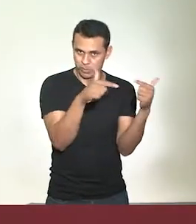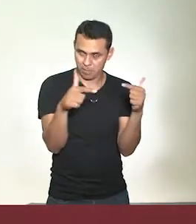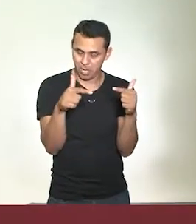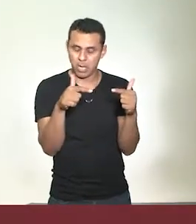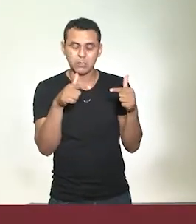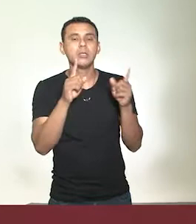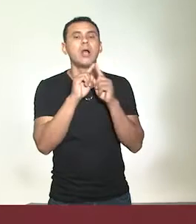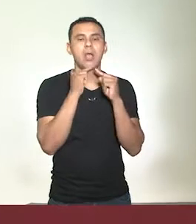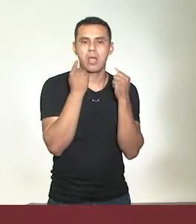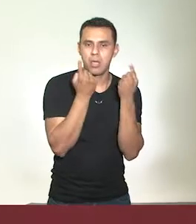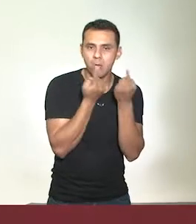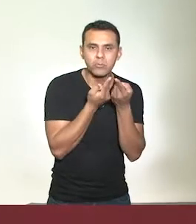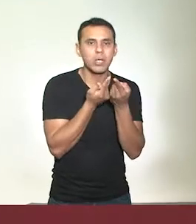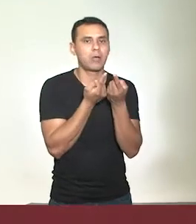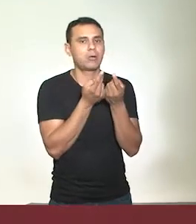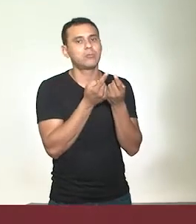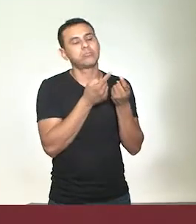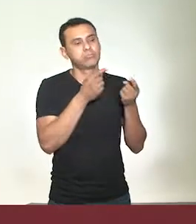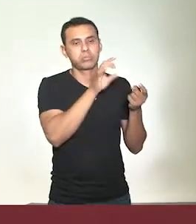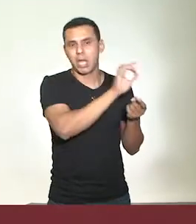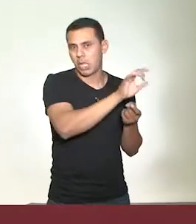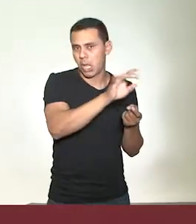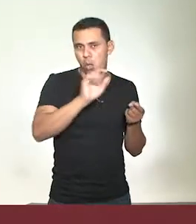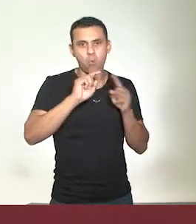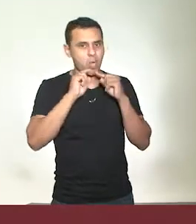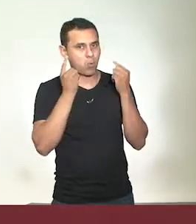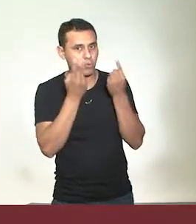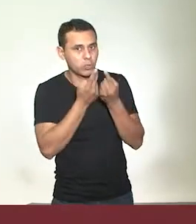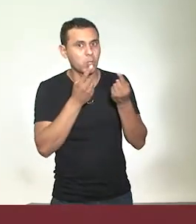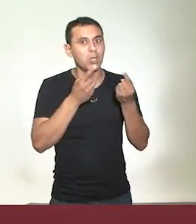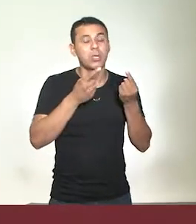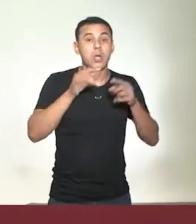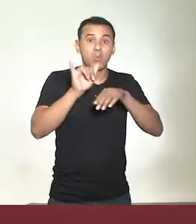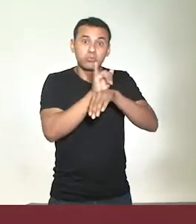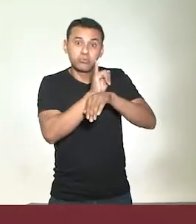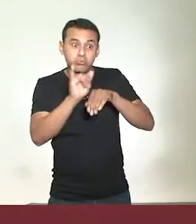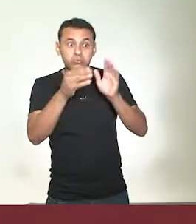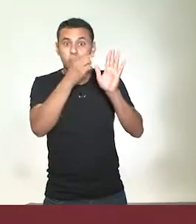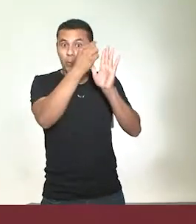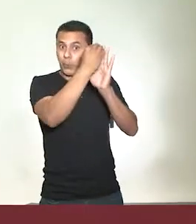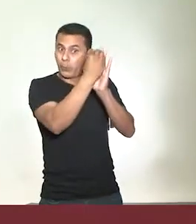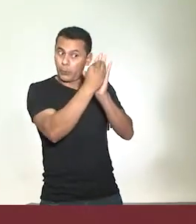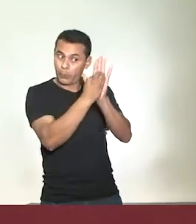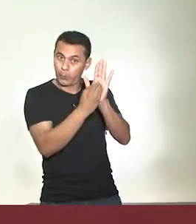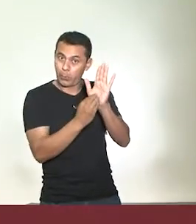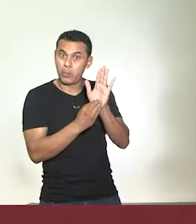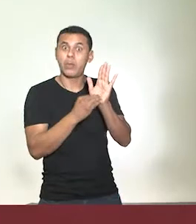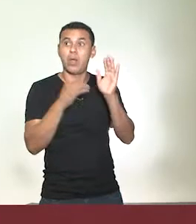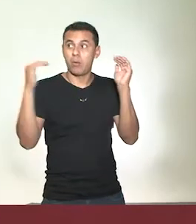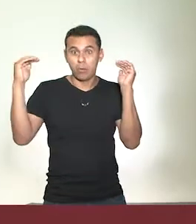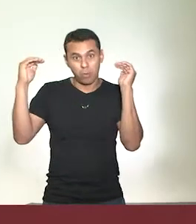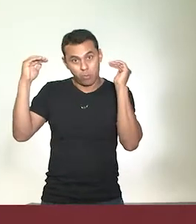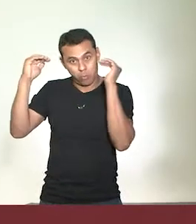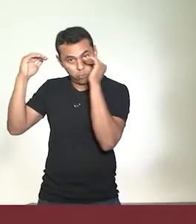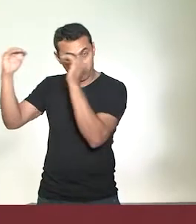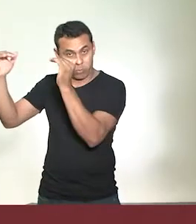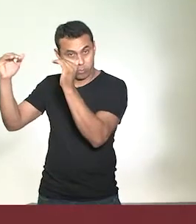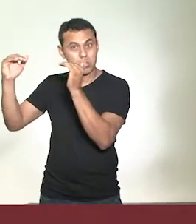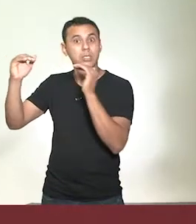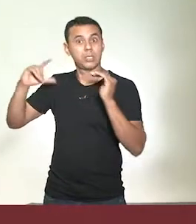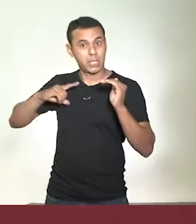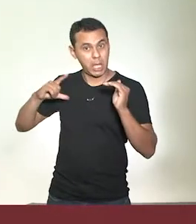base nos objetivos estratégicos que a universidade já definiu a priori na considerando alguns